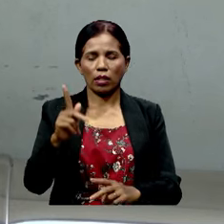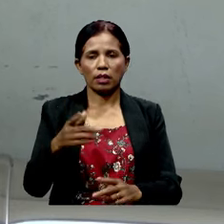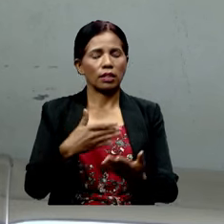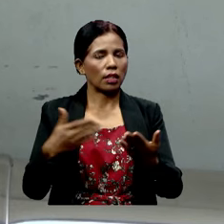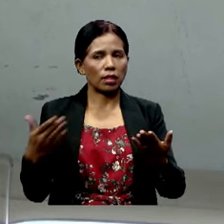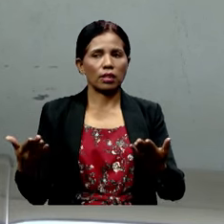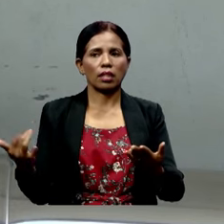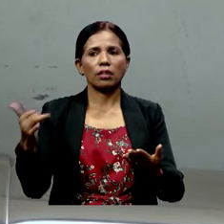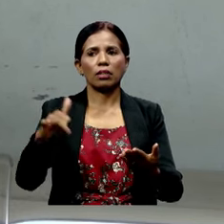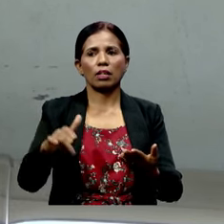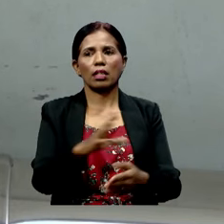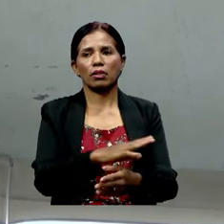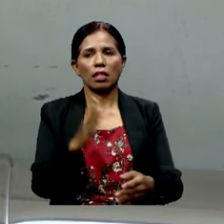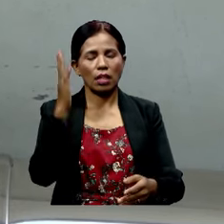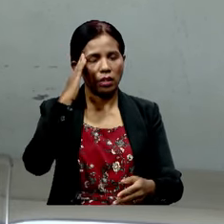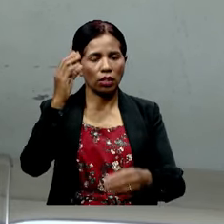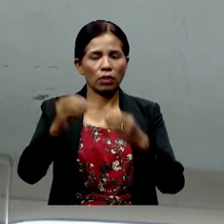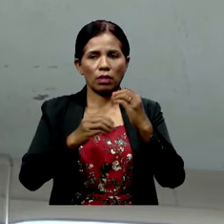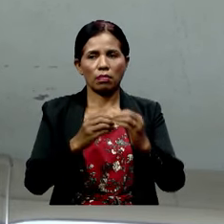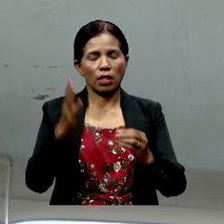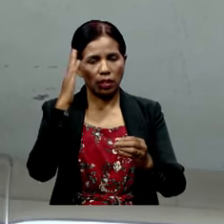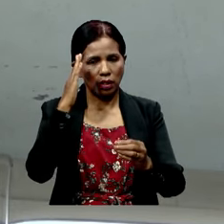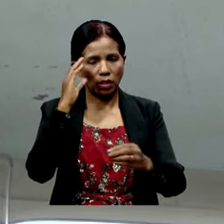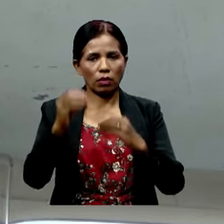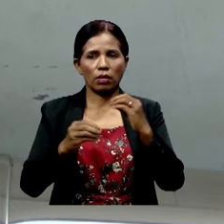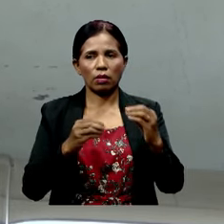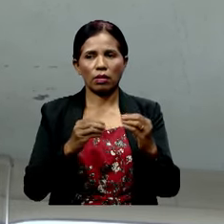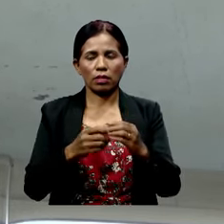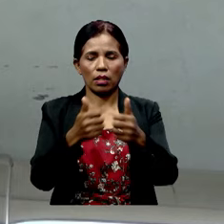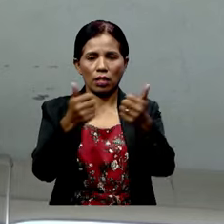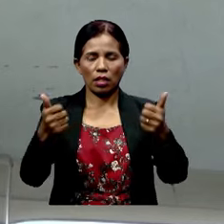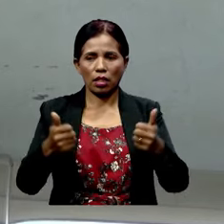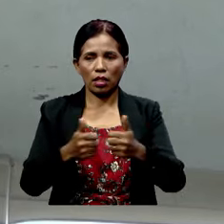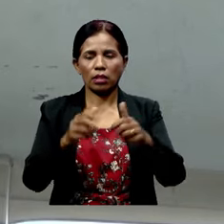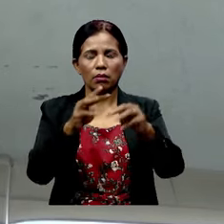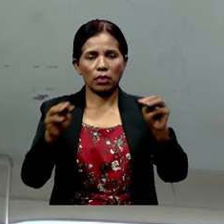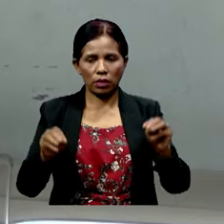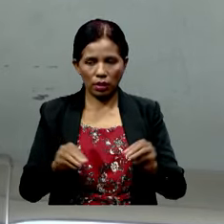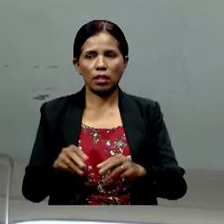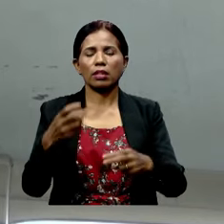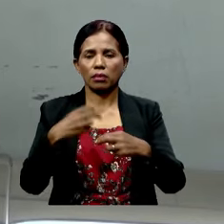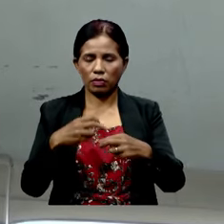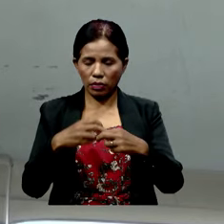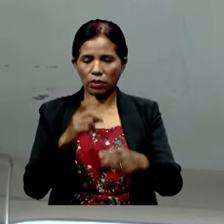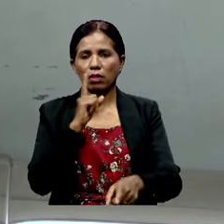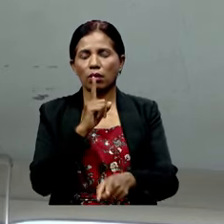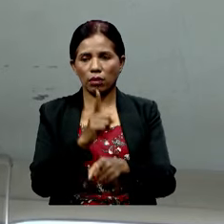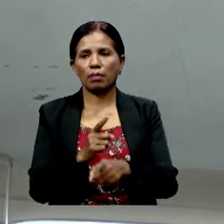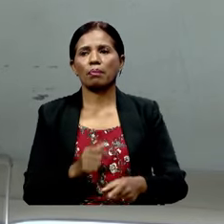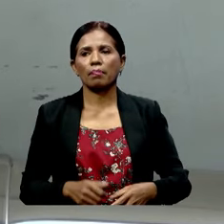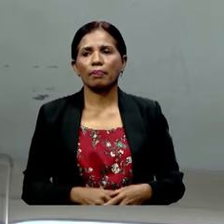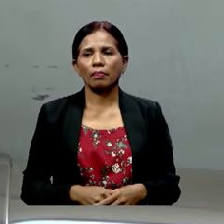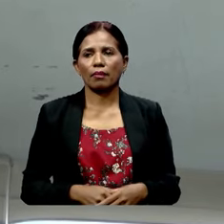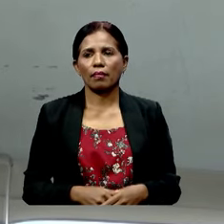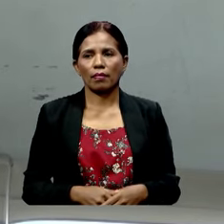mas a tu hasai sirnia conhecimento com a ba artes marciais né difícil oito a né galá né